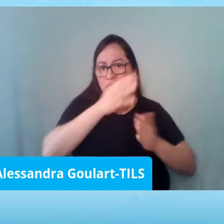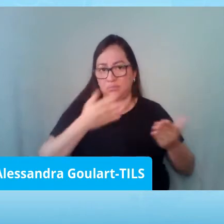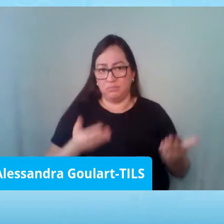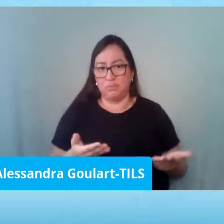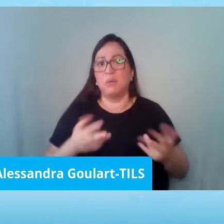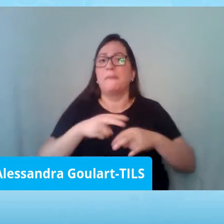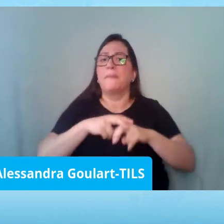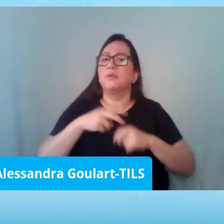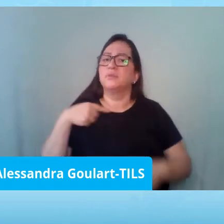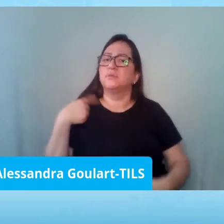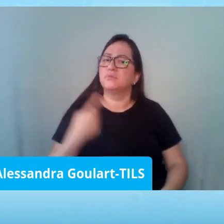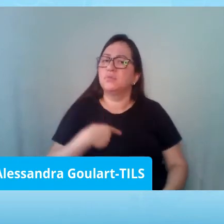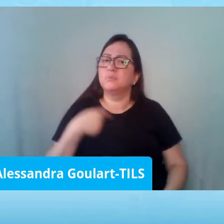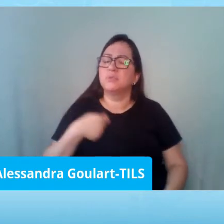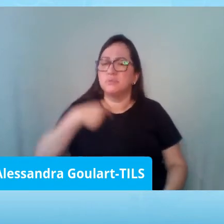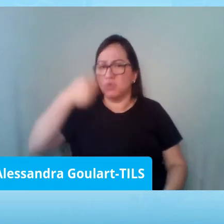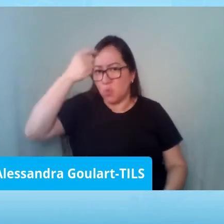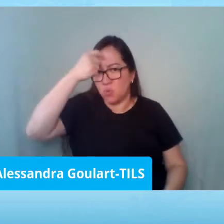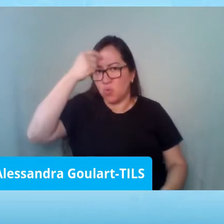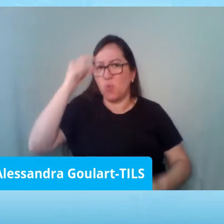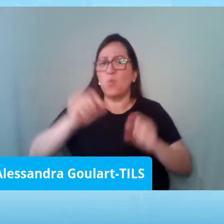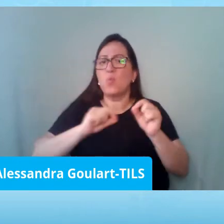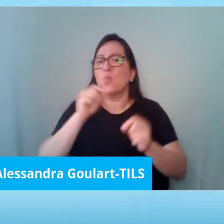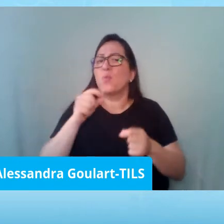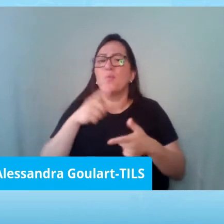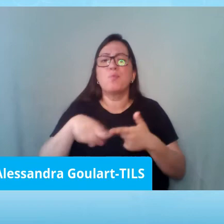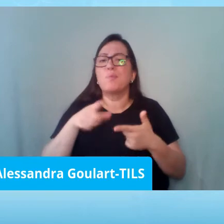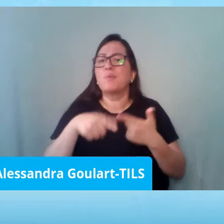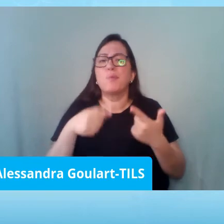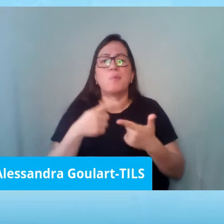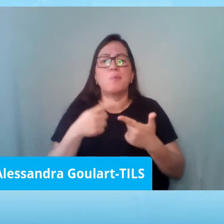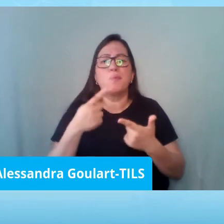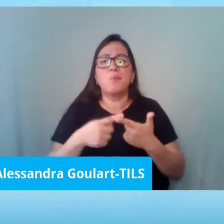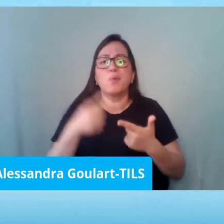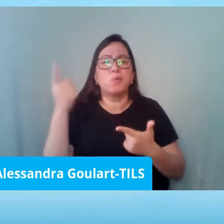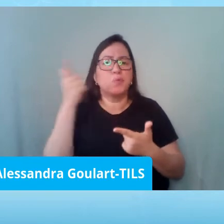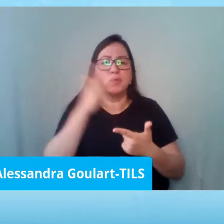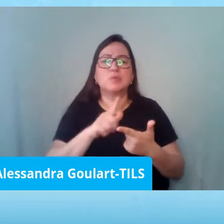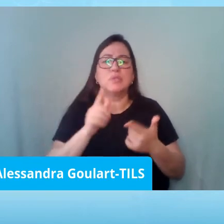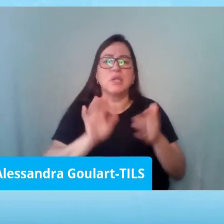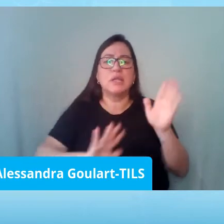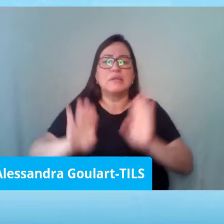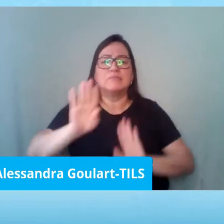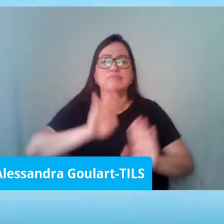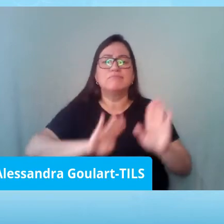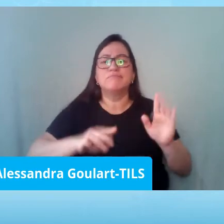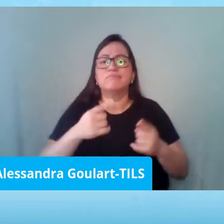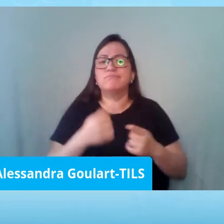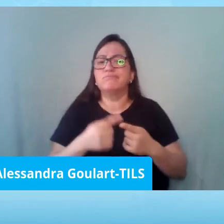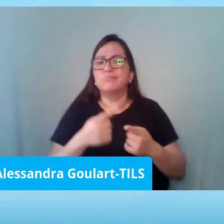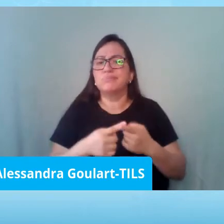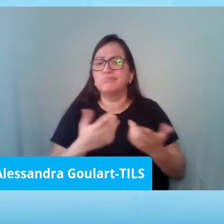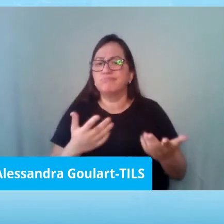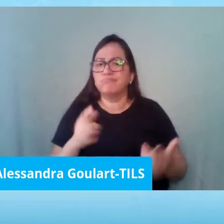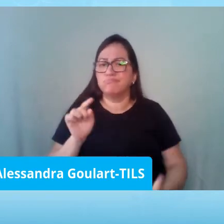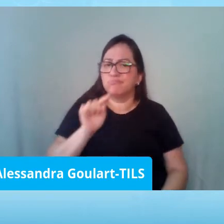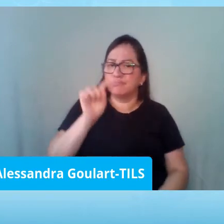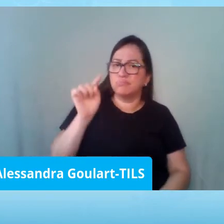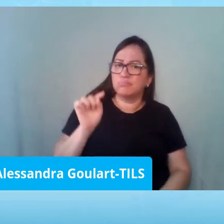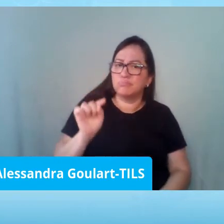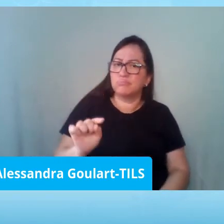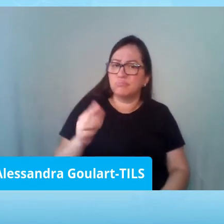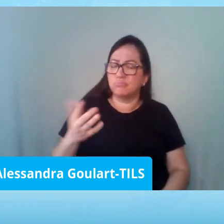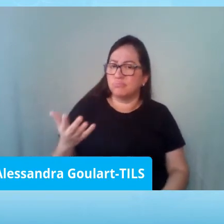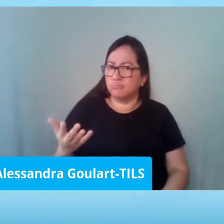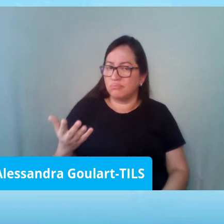O que nos falta, né? E a gente entende que os profissionais, os visitadores